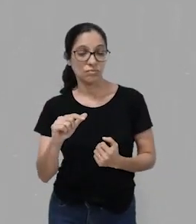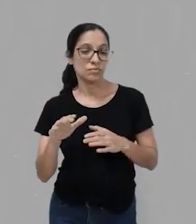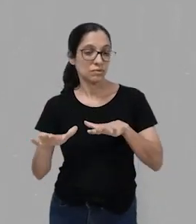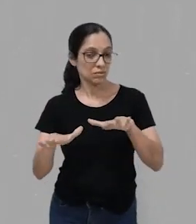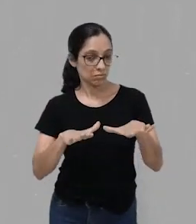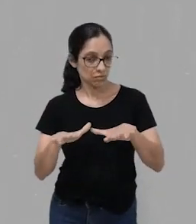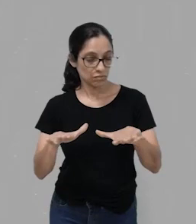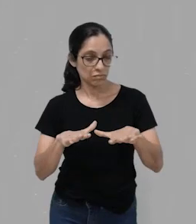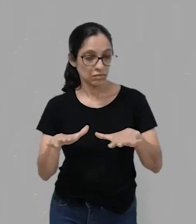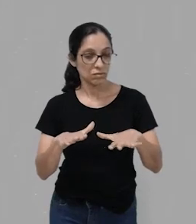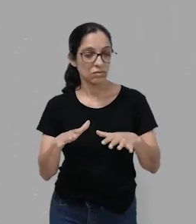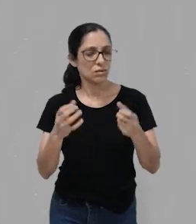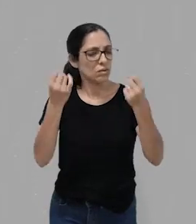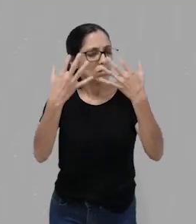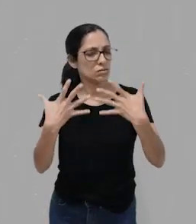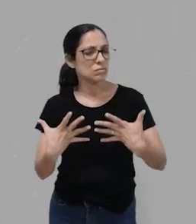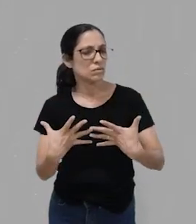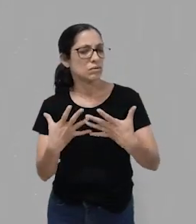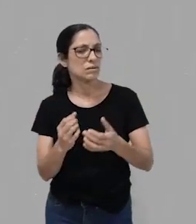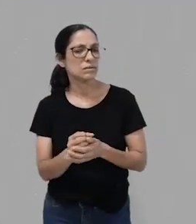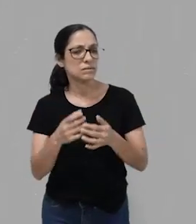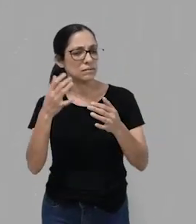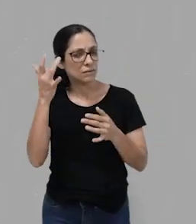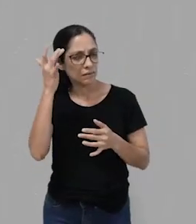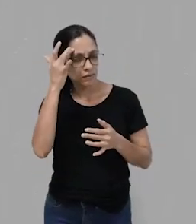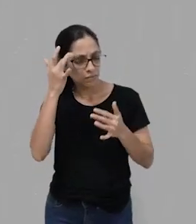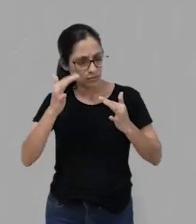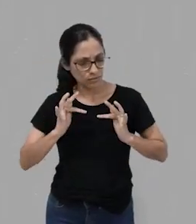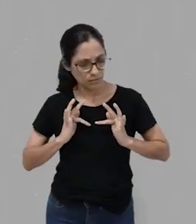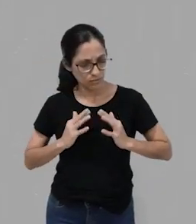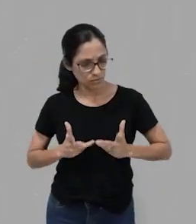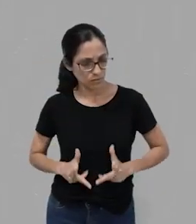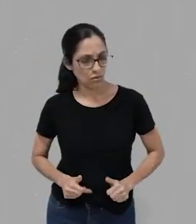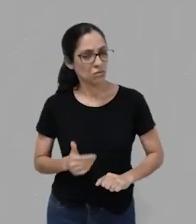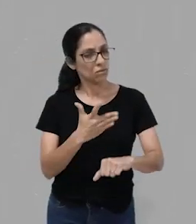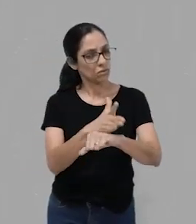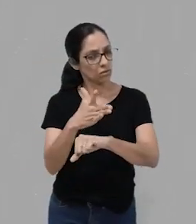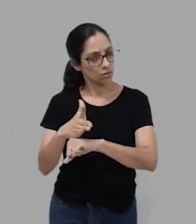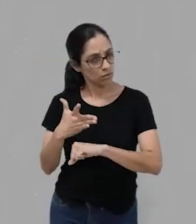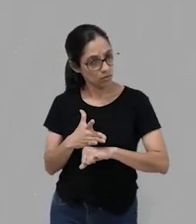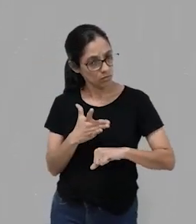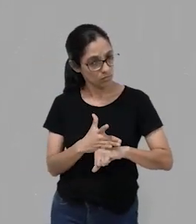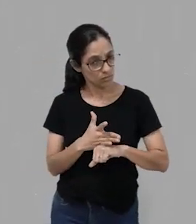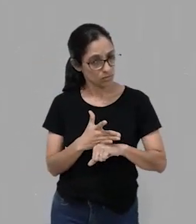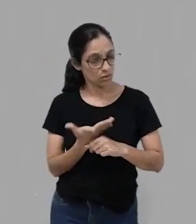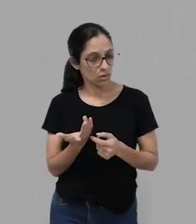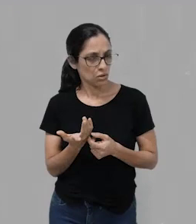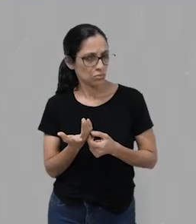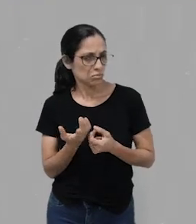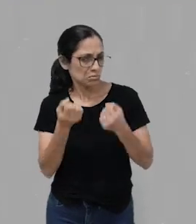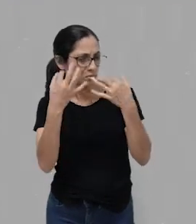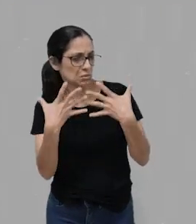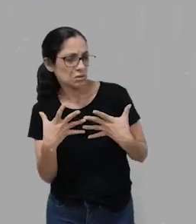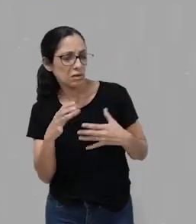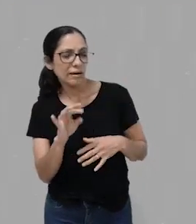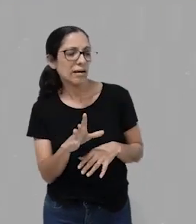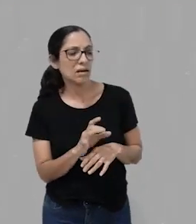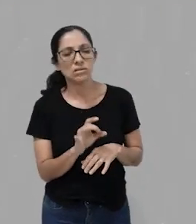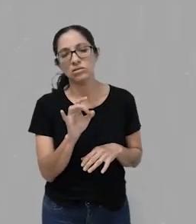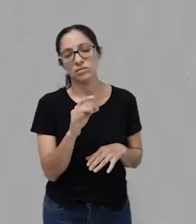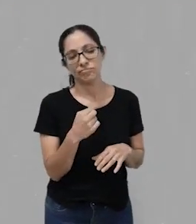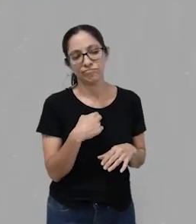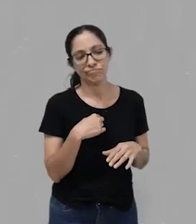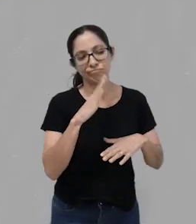Movimentos. Quando eu falo que essas capacidades físicas são treináveis, galerinha, eu não falo que a pessoa ela deve treinar apenas quando ela é